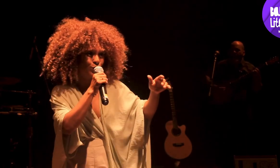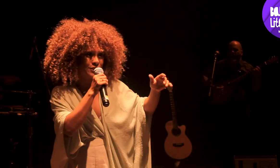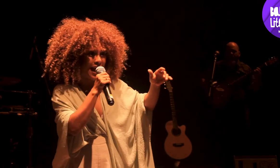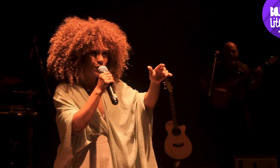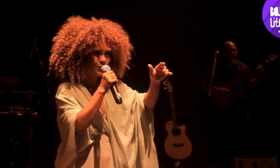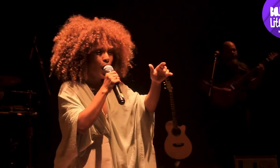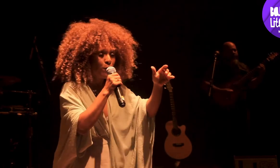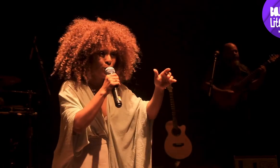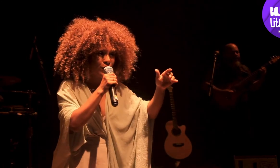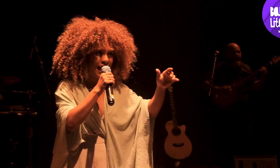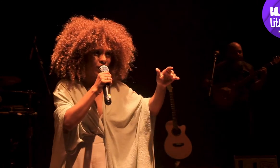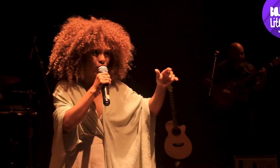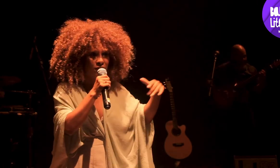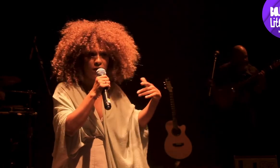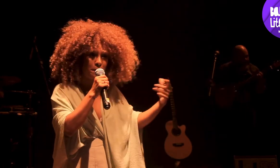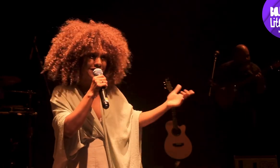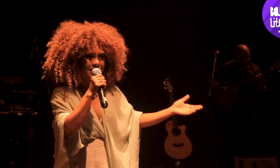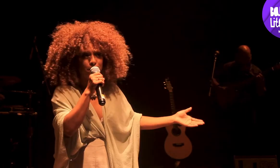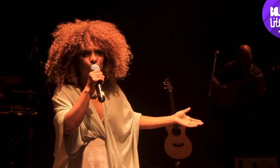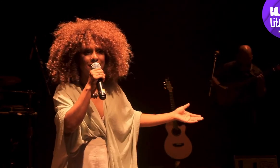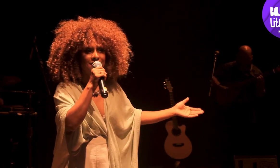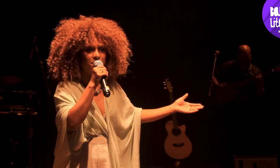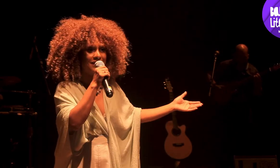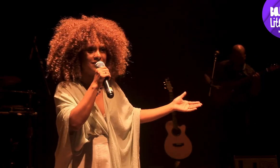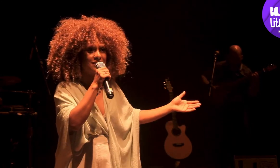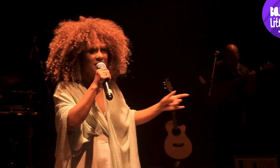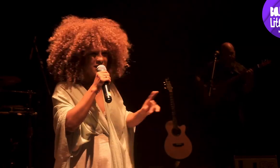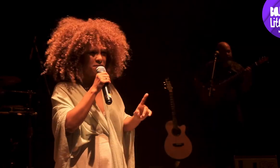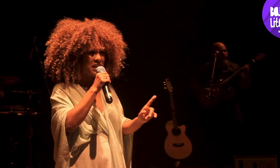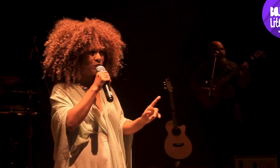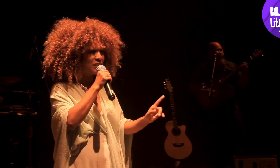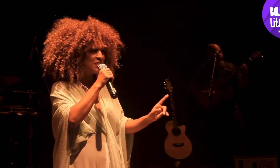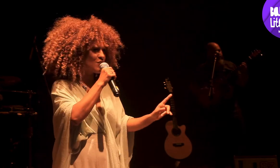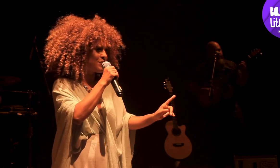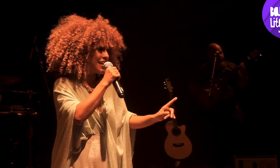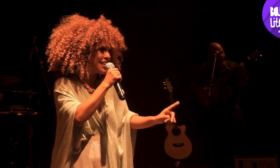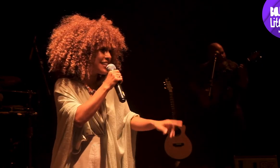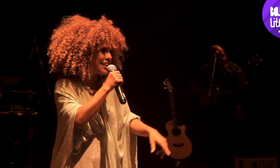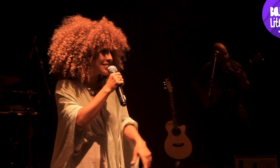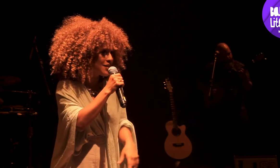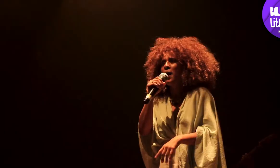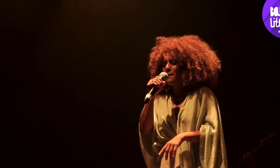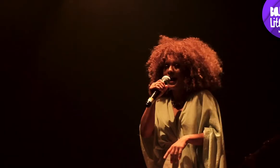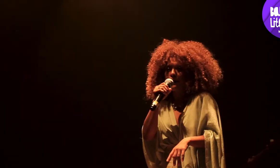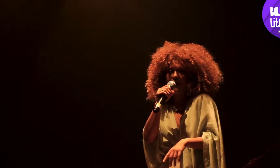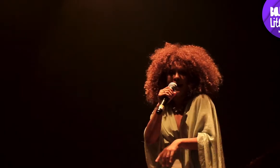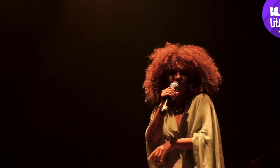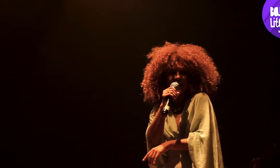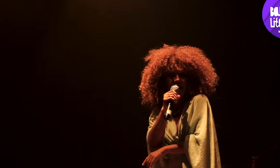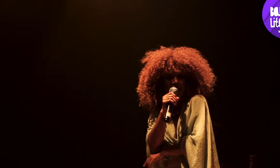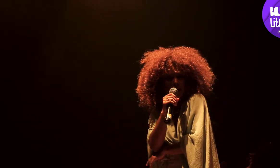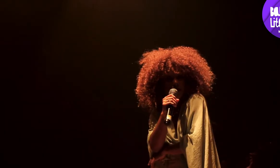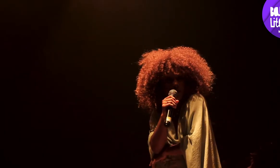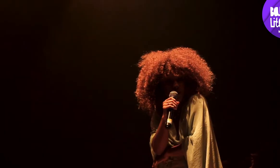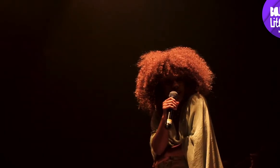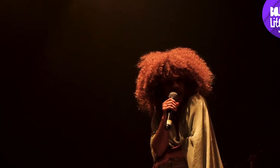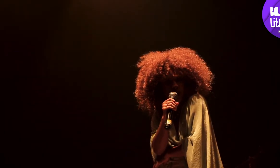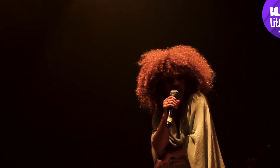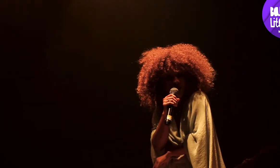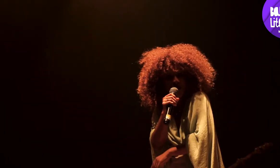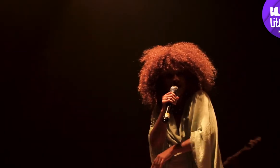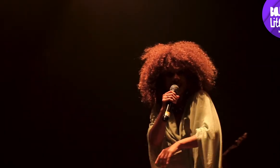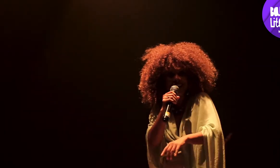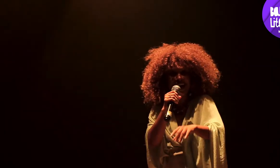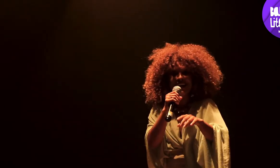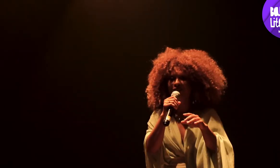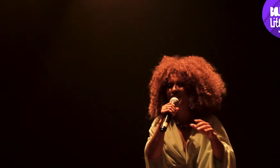Para todos os carros, porque agora eu vou passar por essas praças, sem medo de sofrer retaliação. Para o tempo, porque